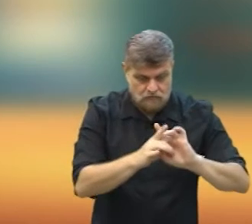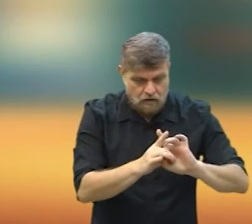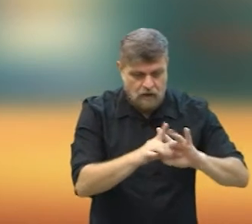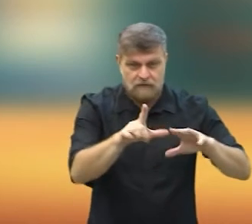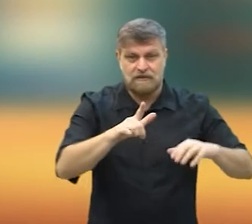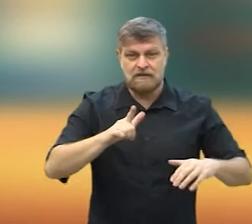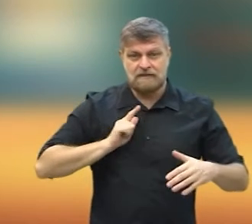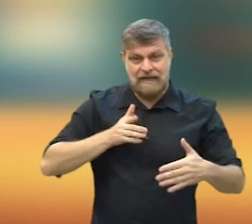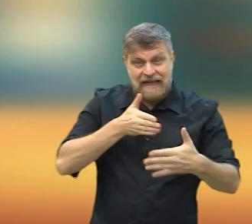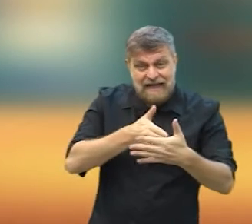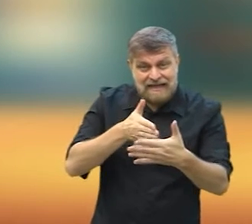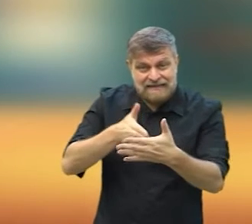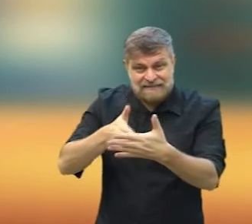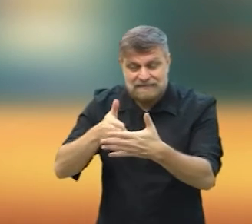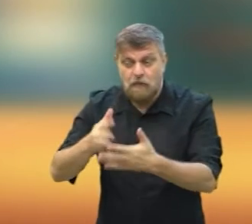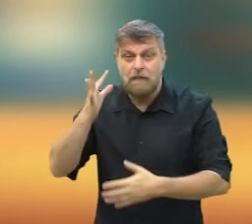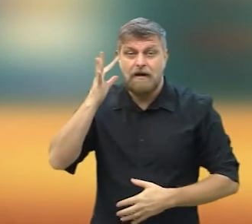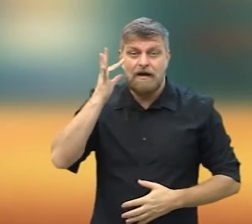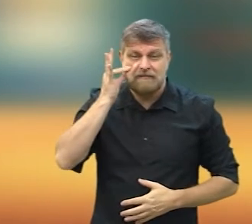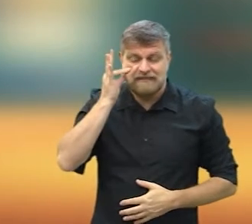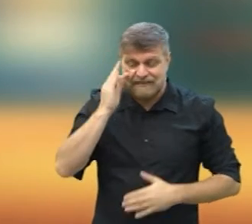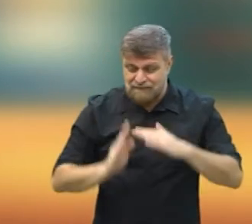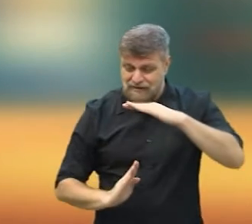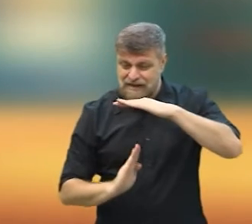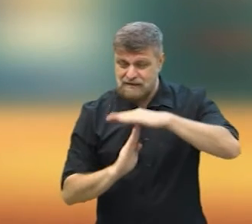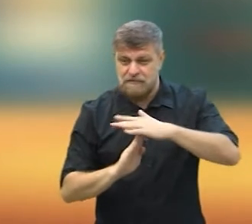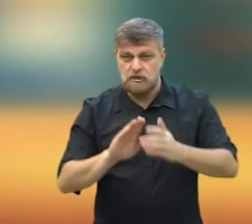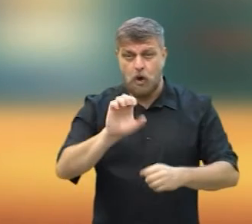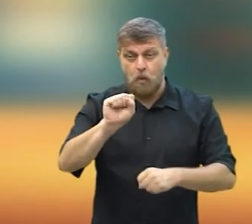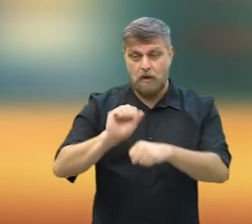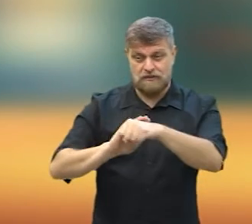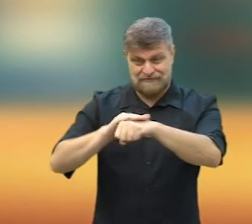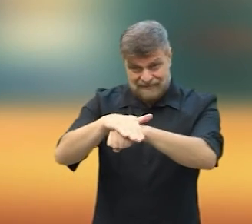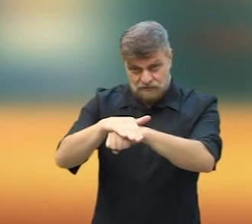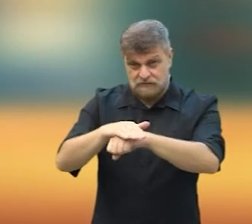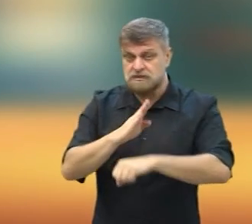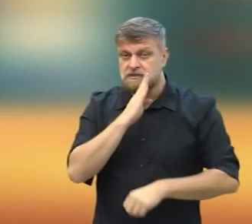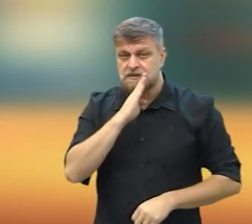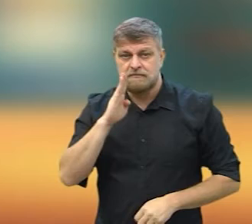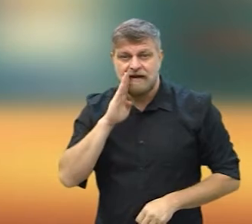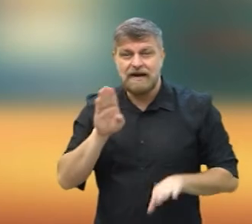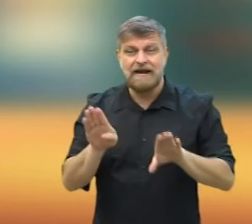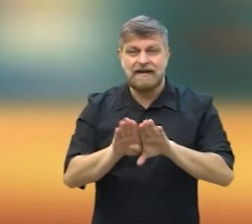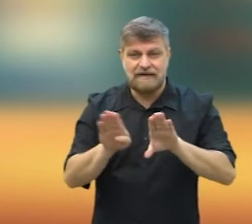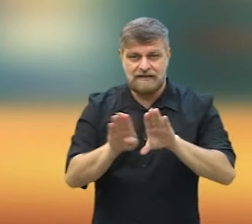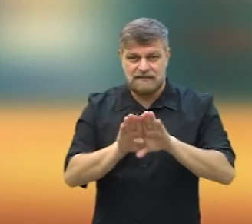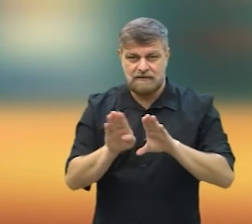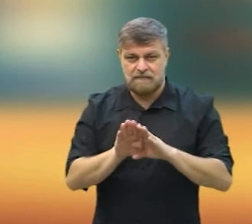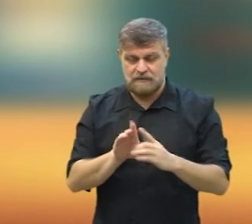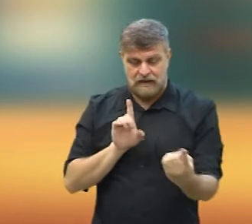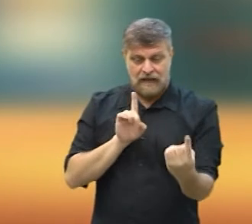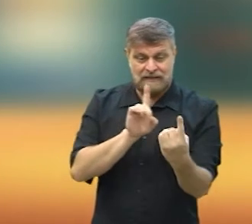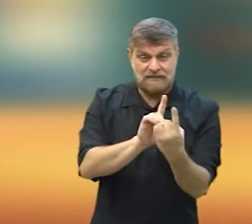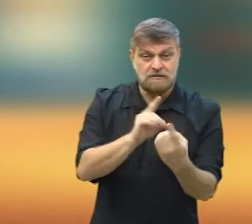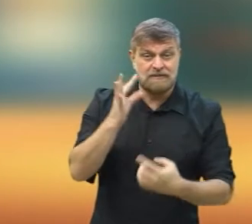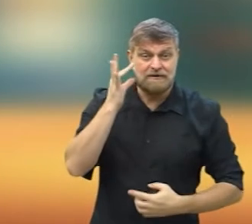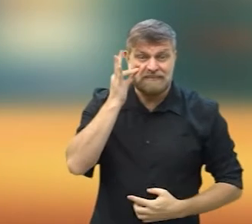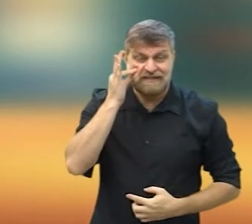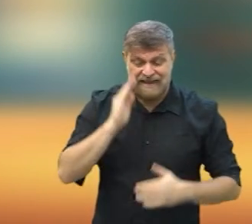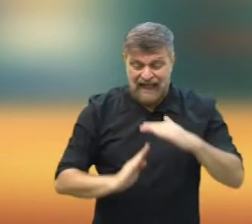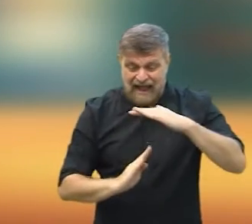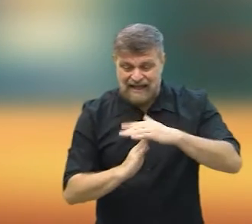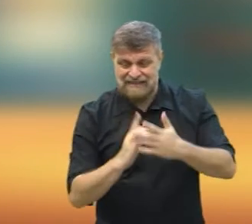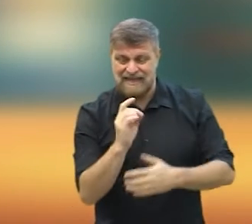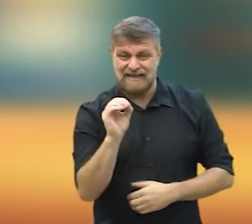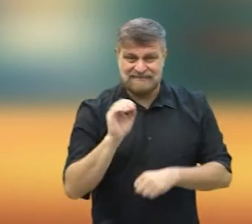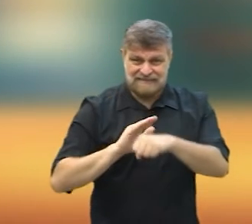abertos. Restrição de atendimento presencial até às 8 horas da noite em bares. E restrição de atendimento presencial até